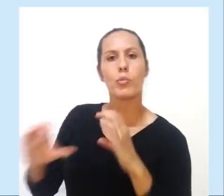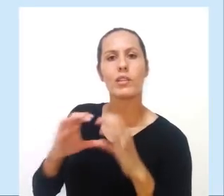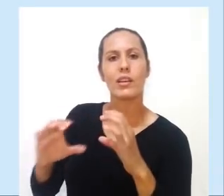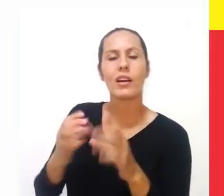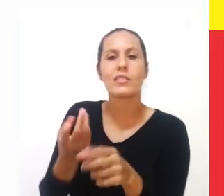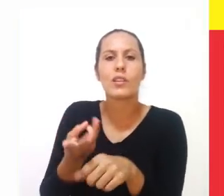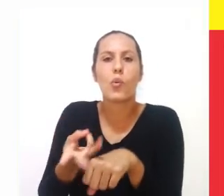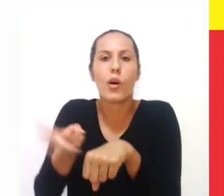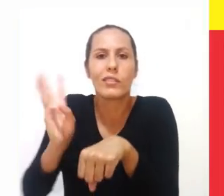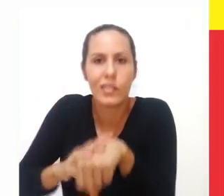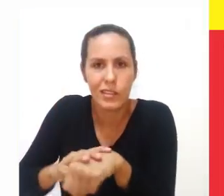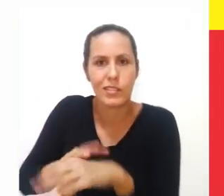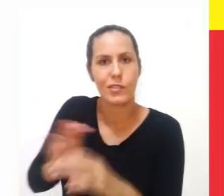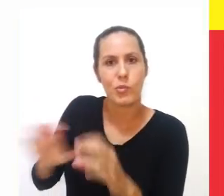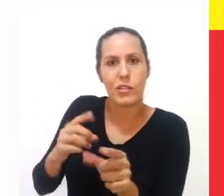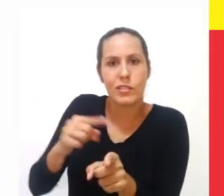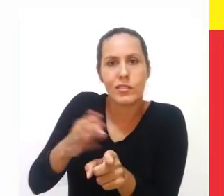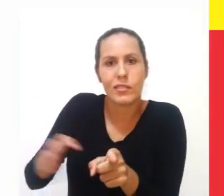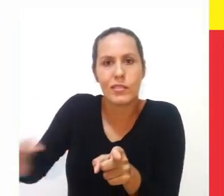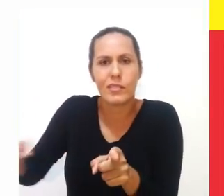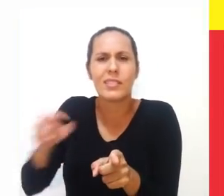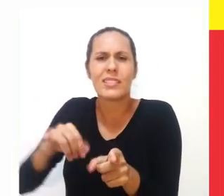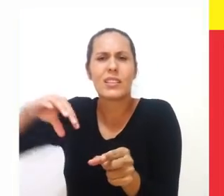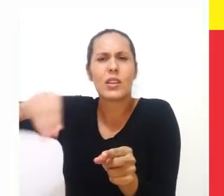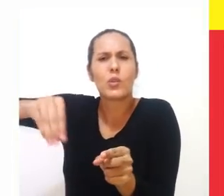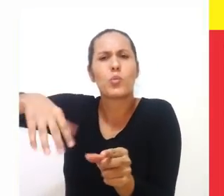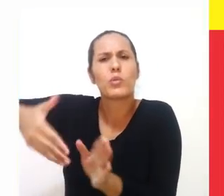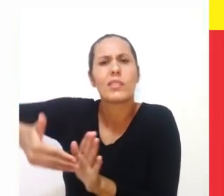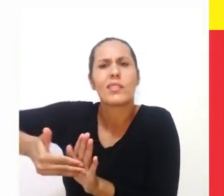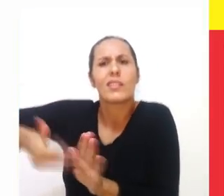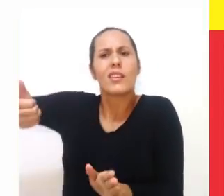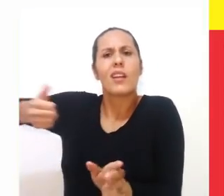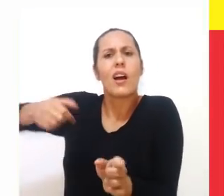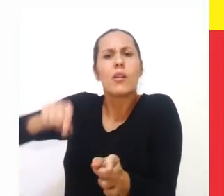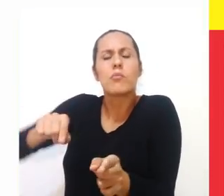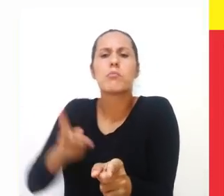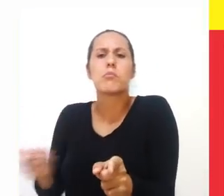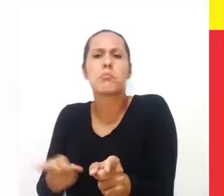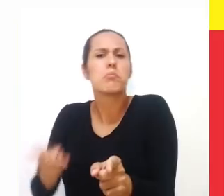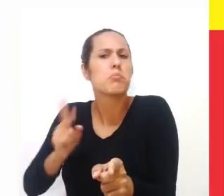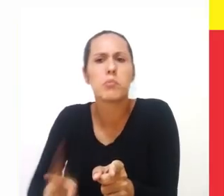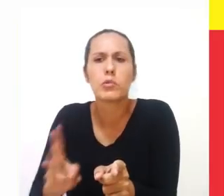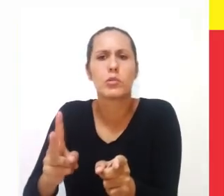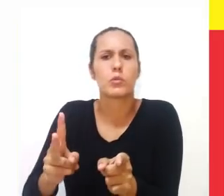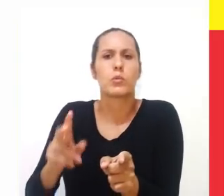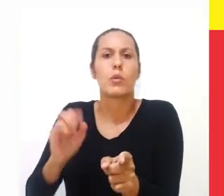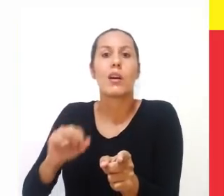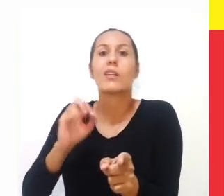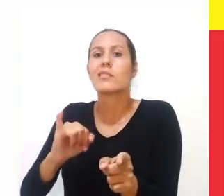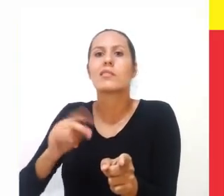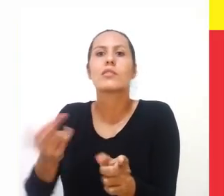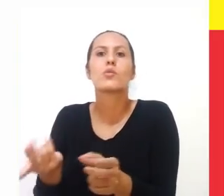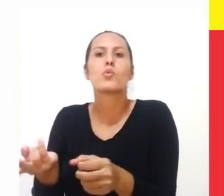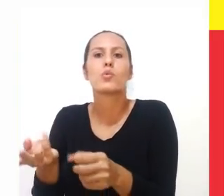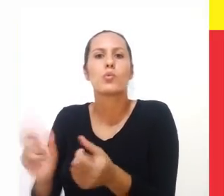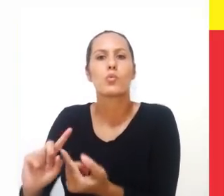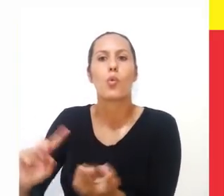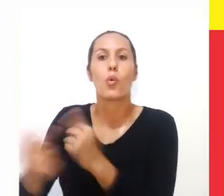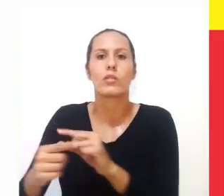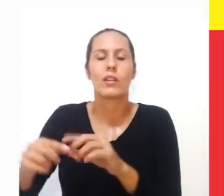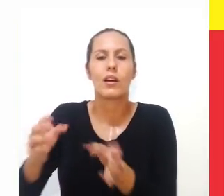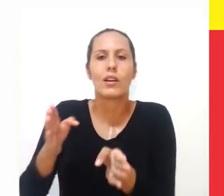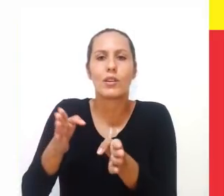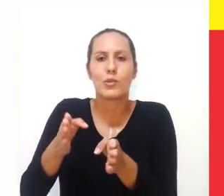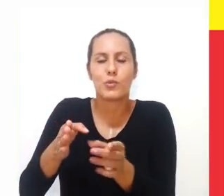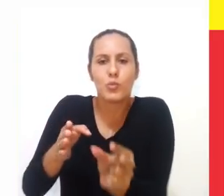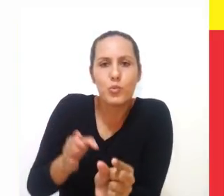com as 3. Porém, se eu tirar a do meio, as outras 2 continuam acesas. Ô professor, e se eu tirar a das 2 extremidades, ou a primeira ou